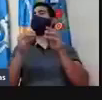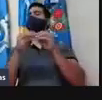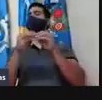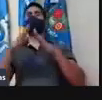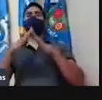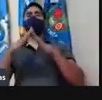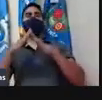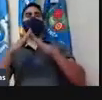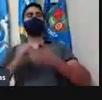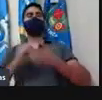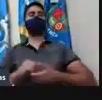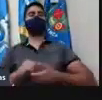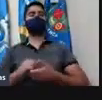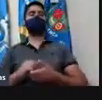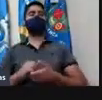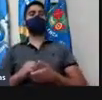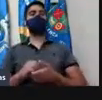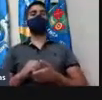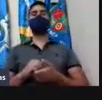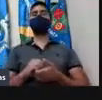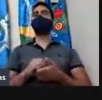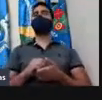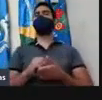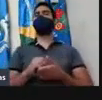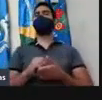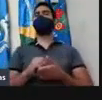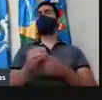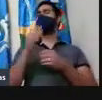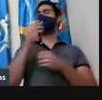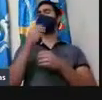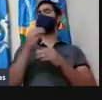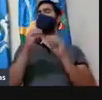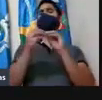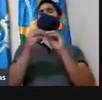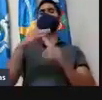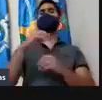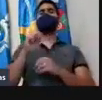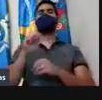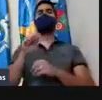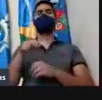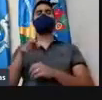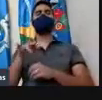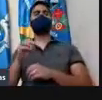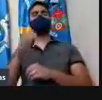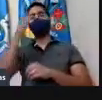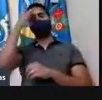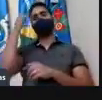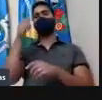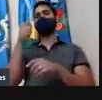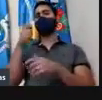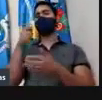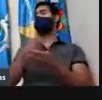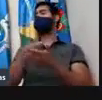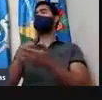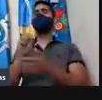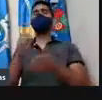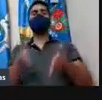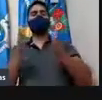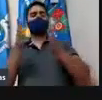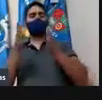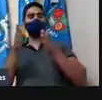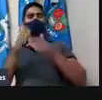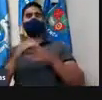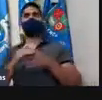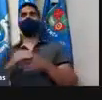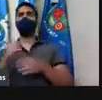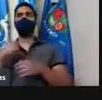da irmã do Maurício, né, ali perto do Canário, ali, que o pessoal, no final de semana, quem está custeando aquilo são os hotéis. Eu passei